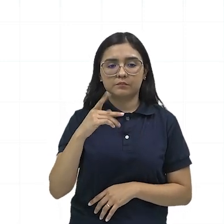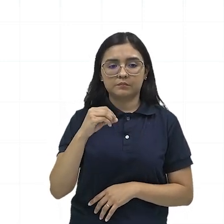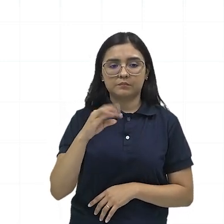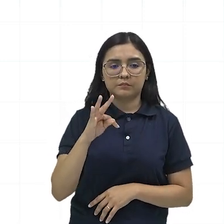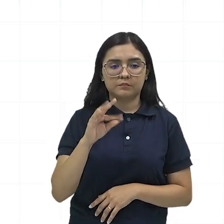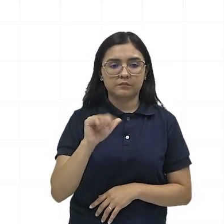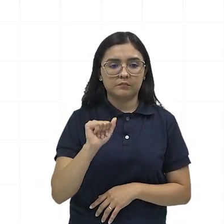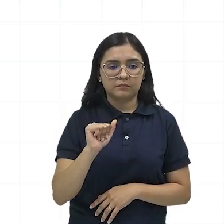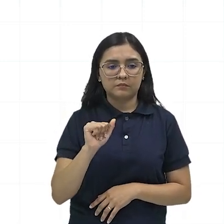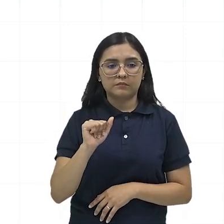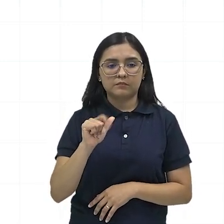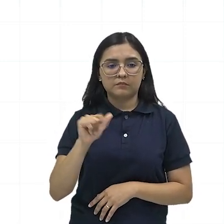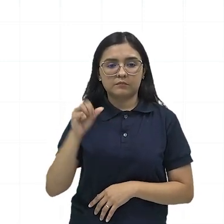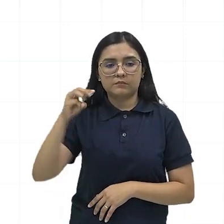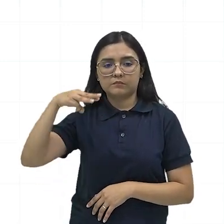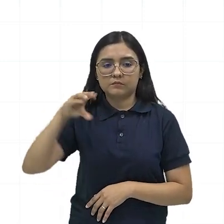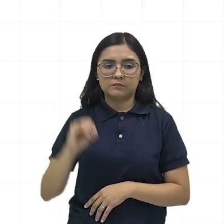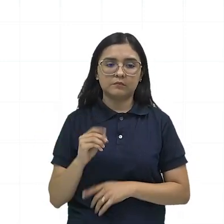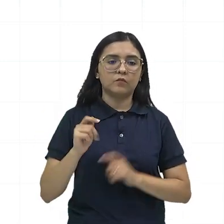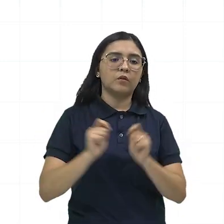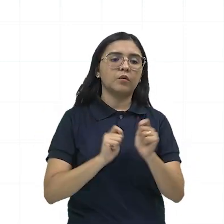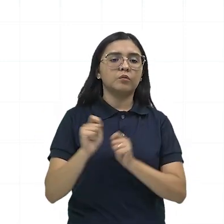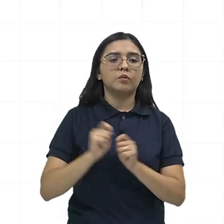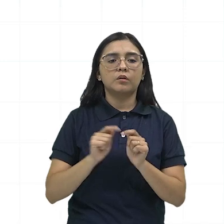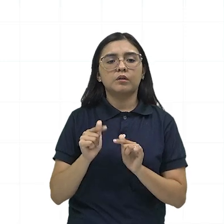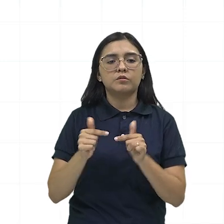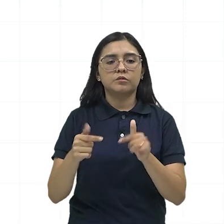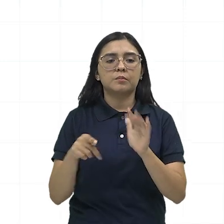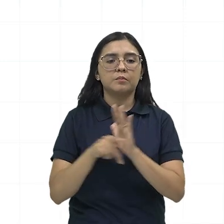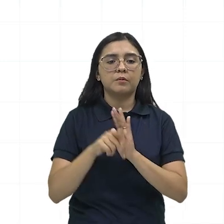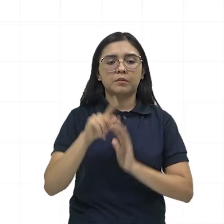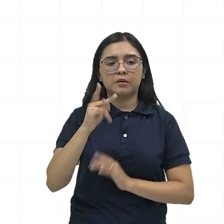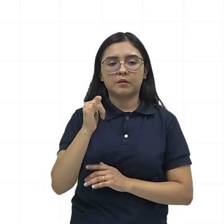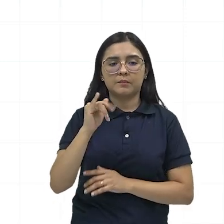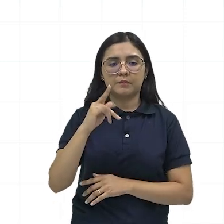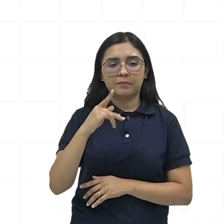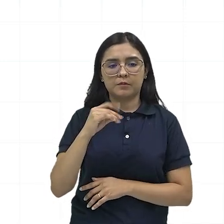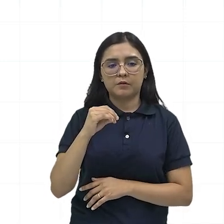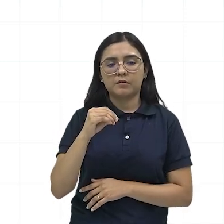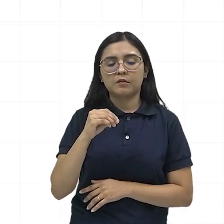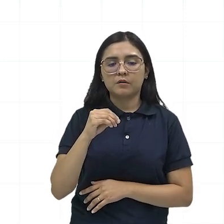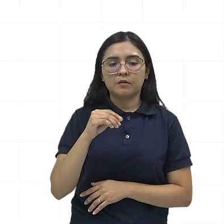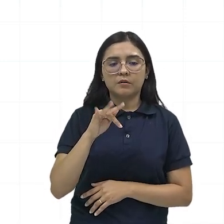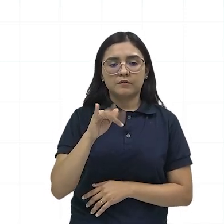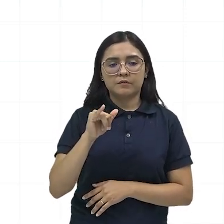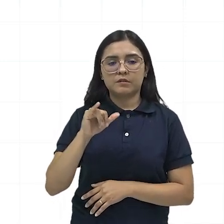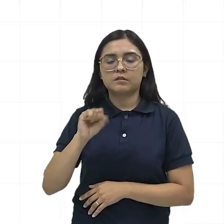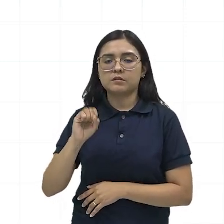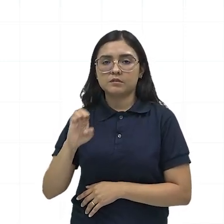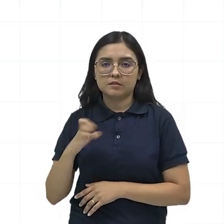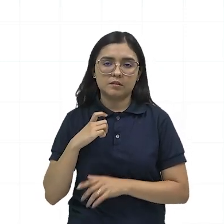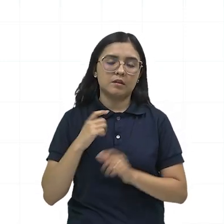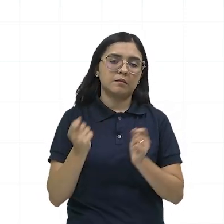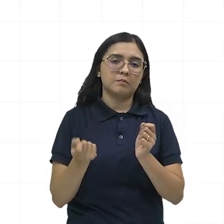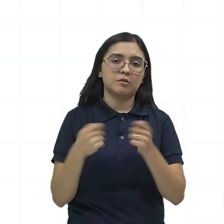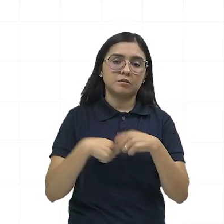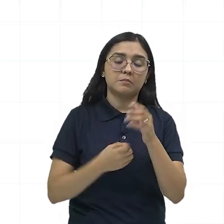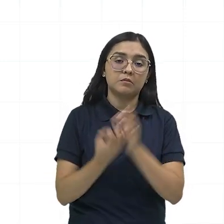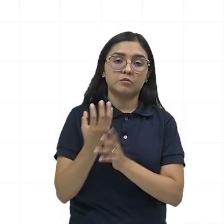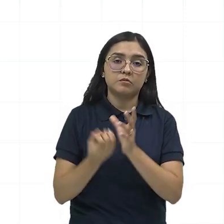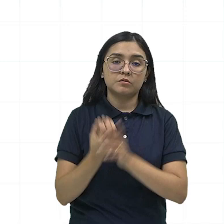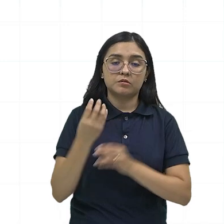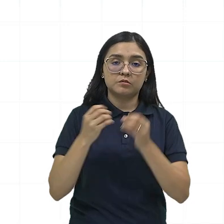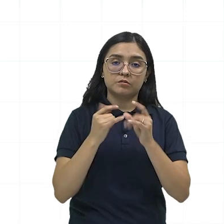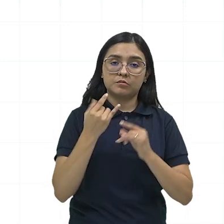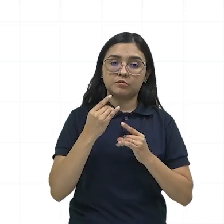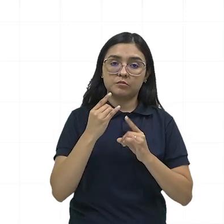que vai controlar a ação da hipófise. Então é ele que dá o start, né, para que a hipófise comece a produzir esses hormônios. Uma